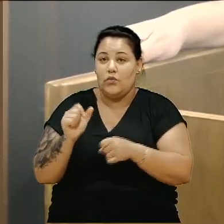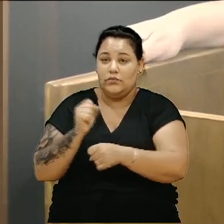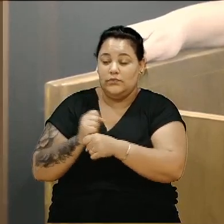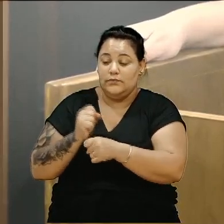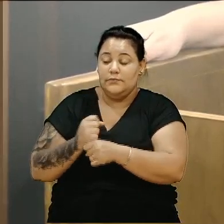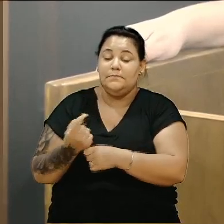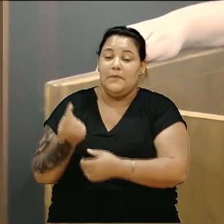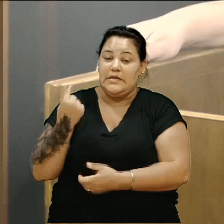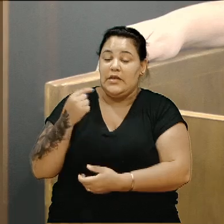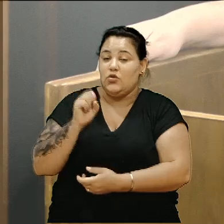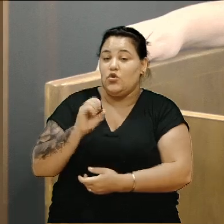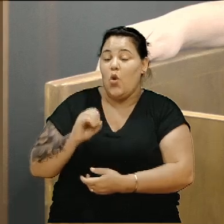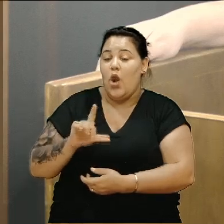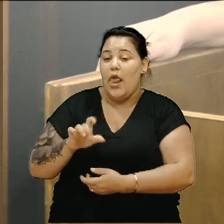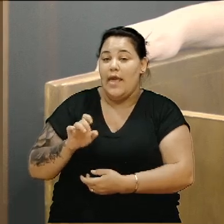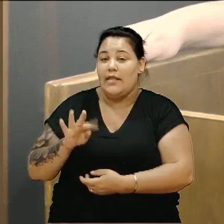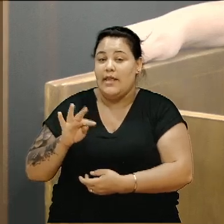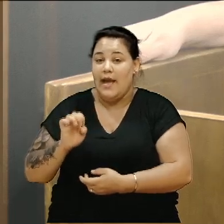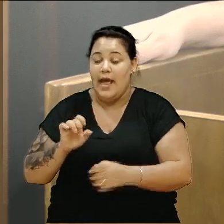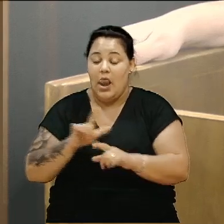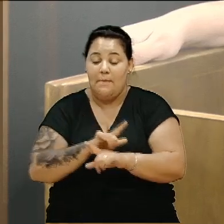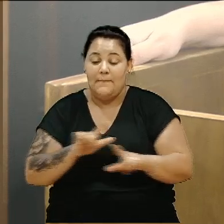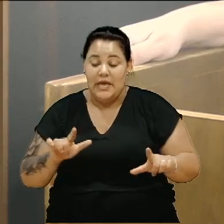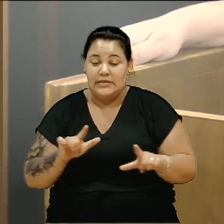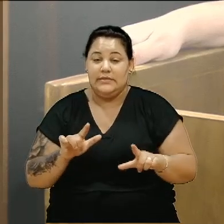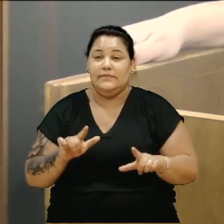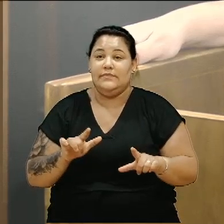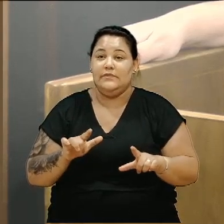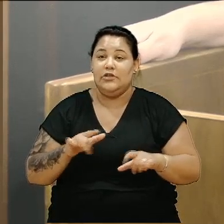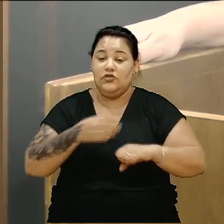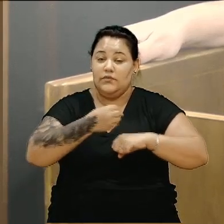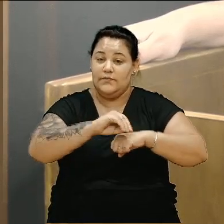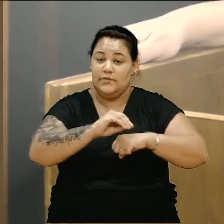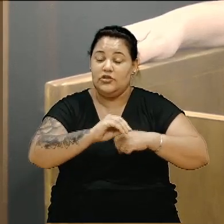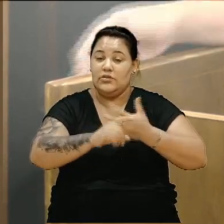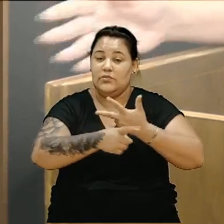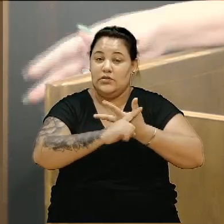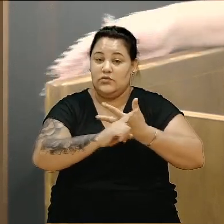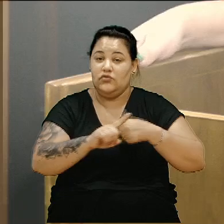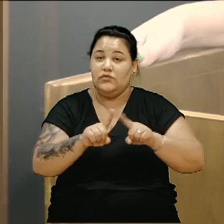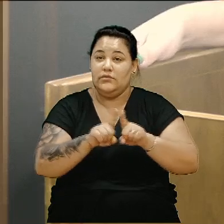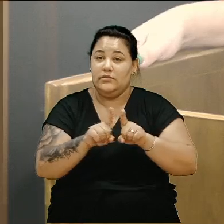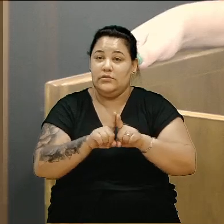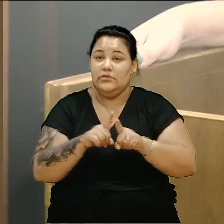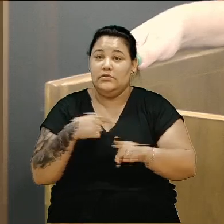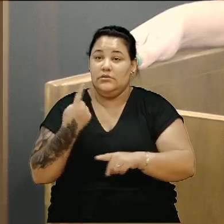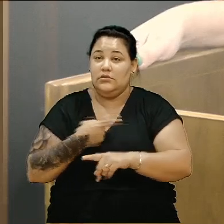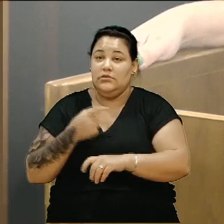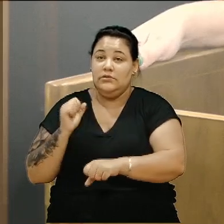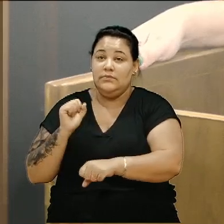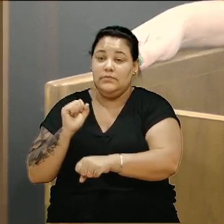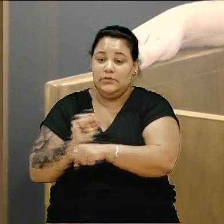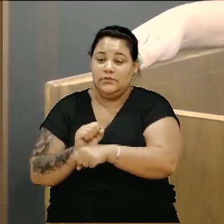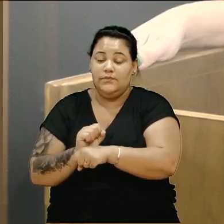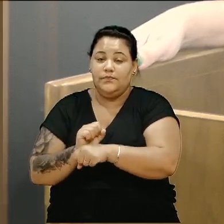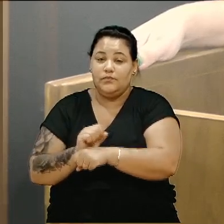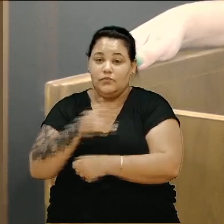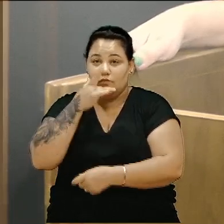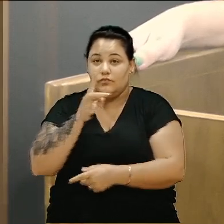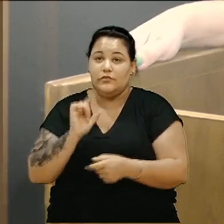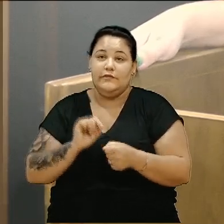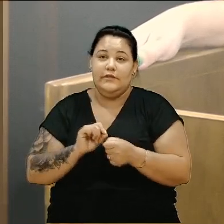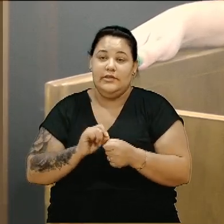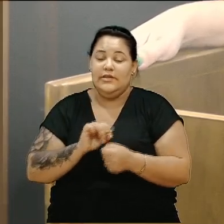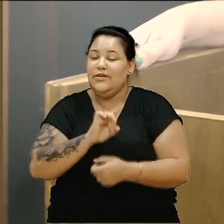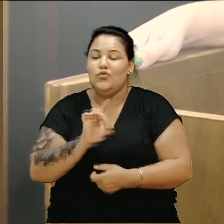sobre a limpeza da lagoa. Agora fizemos uma indicação para o executivo e esperamos que seja realizada não só